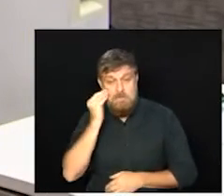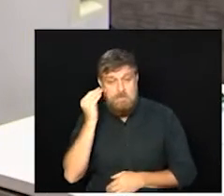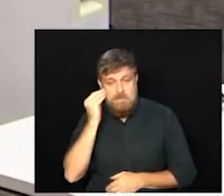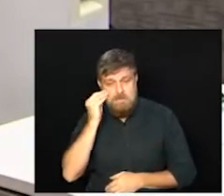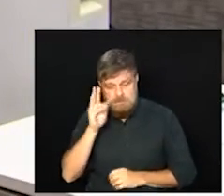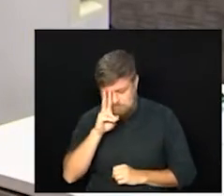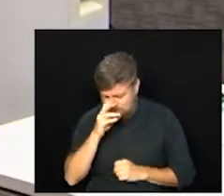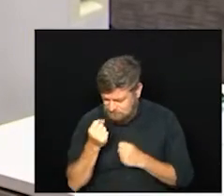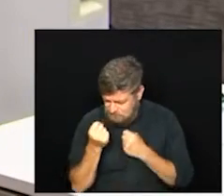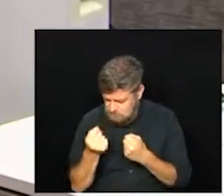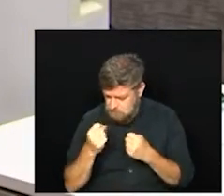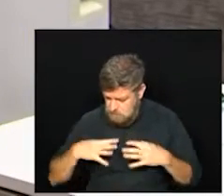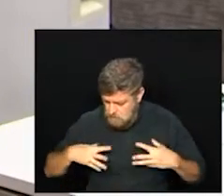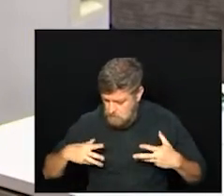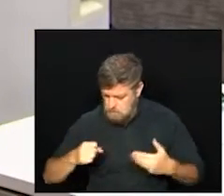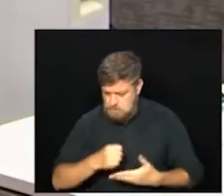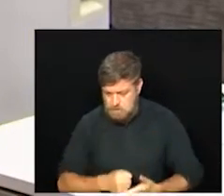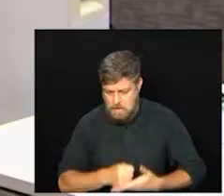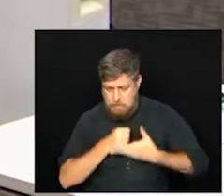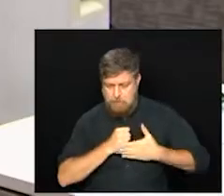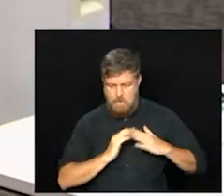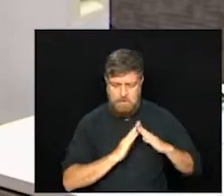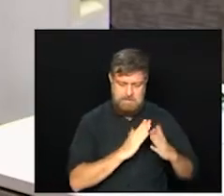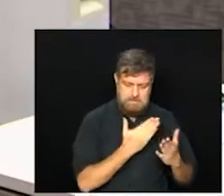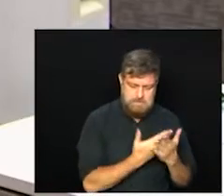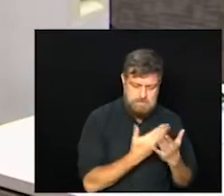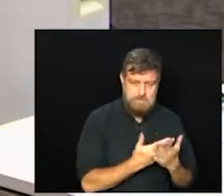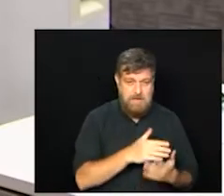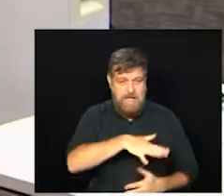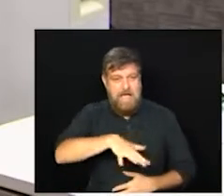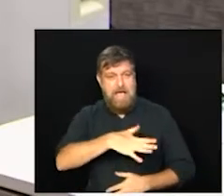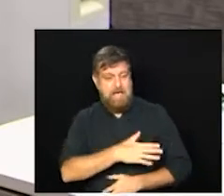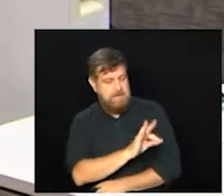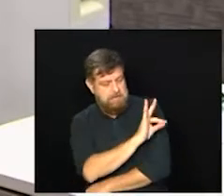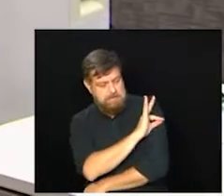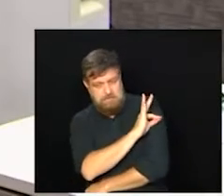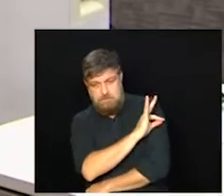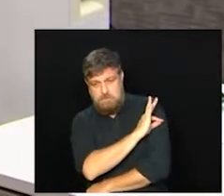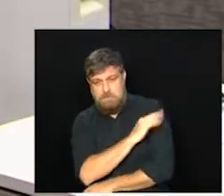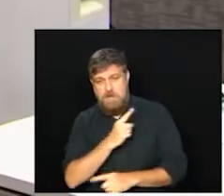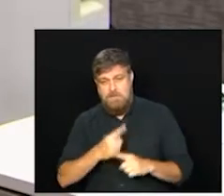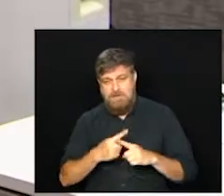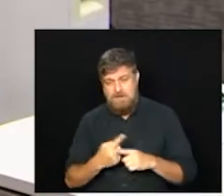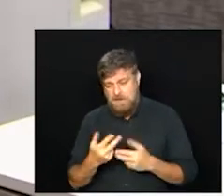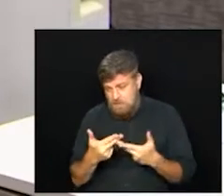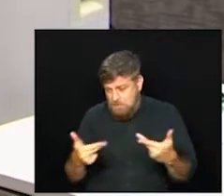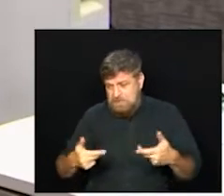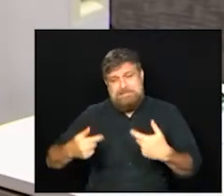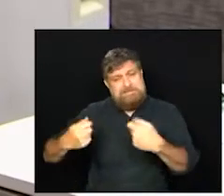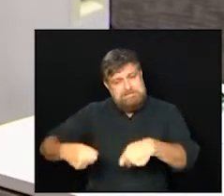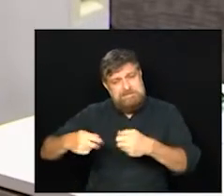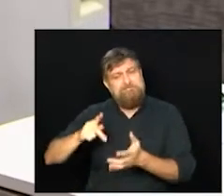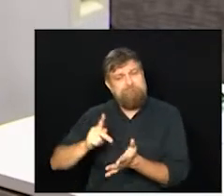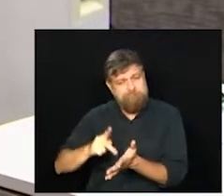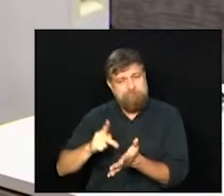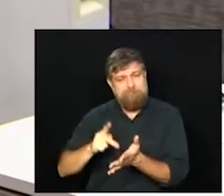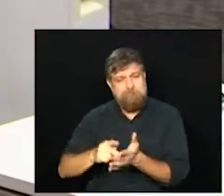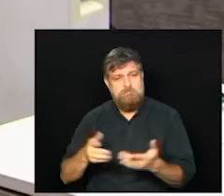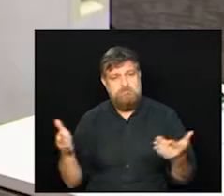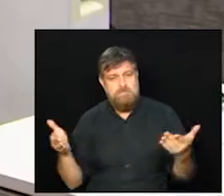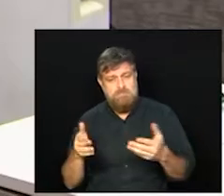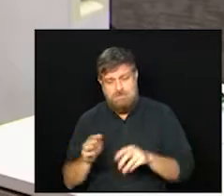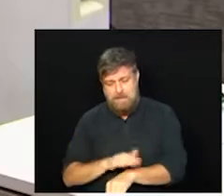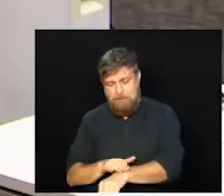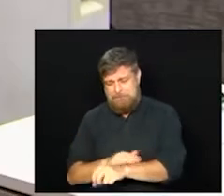as forças que todo mundo nos apoie, escola, o poder público, a prefeitura, porque é uma coisa assim que precisa. Hoje o